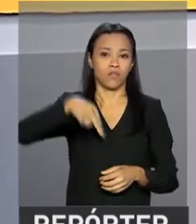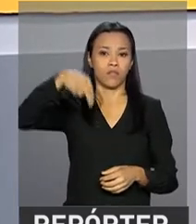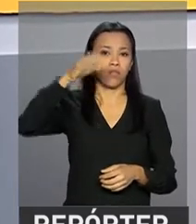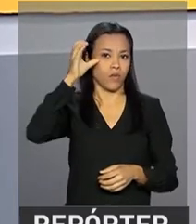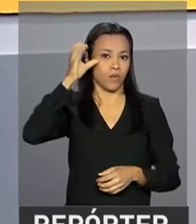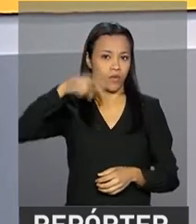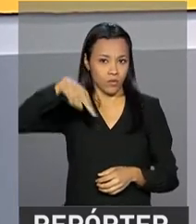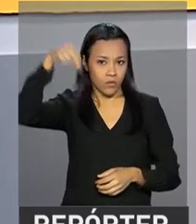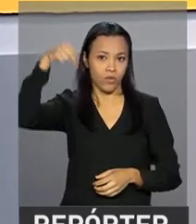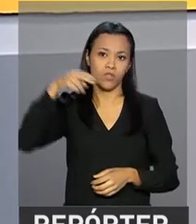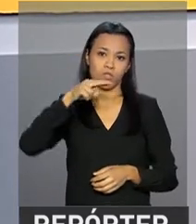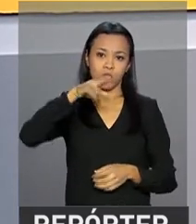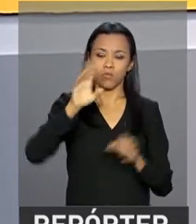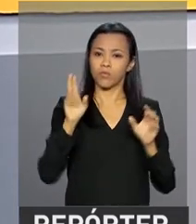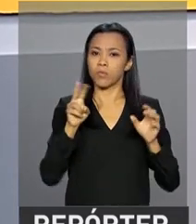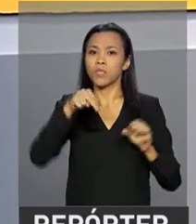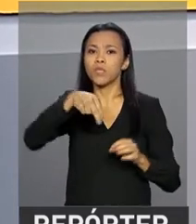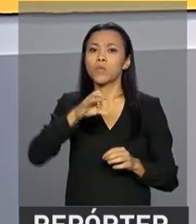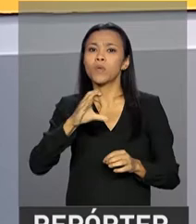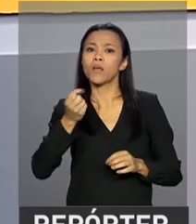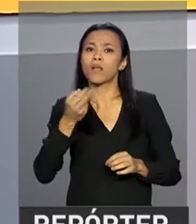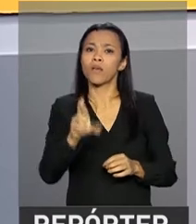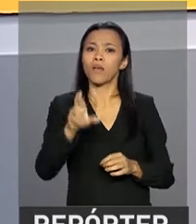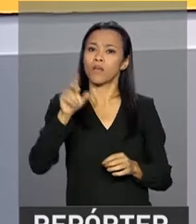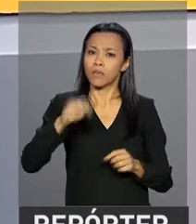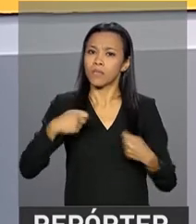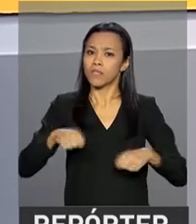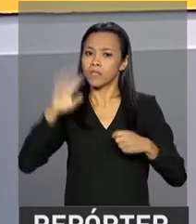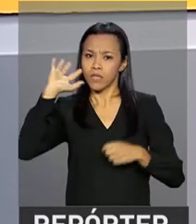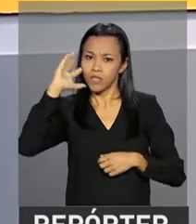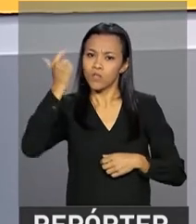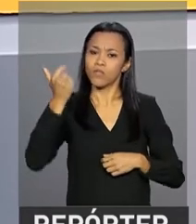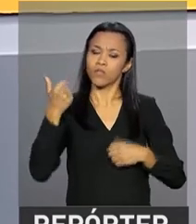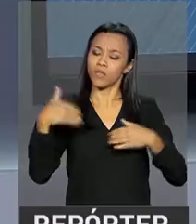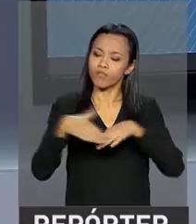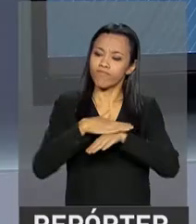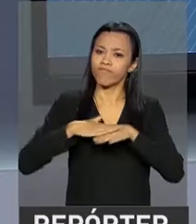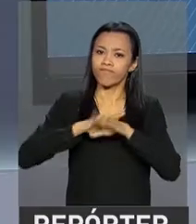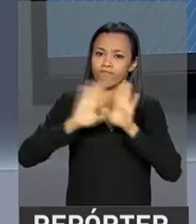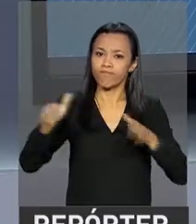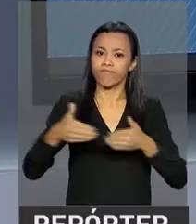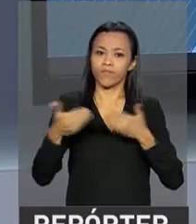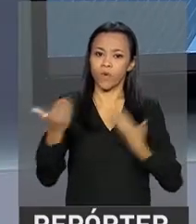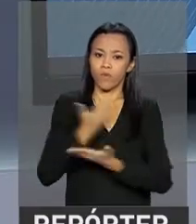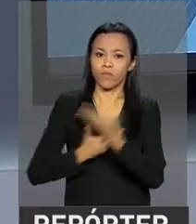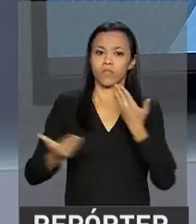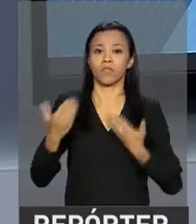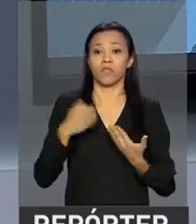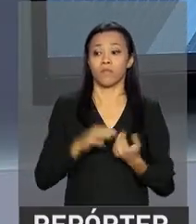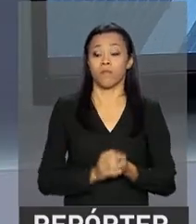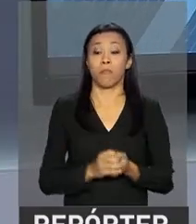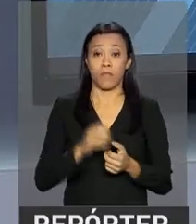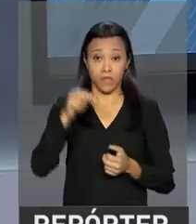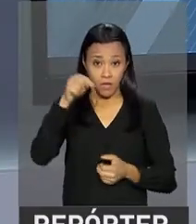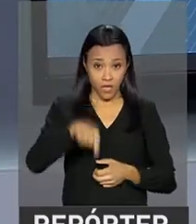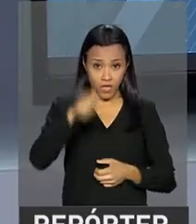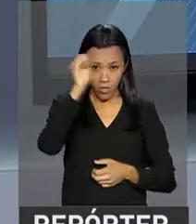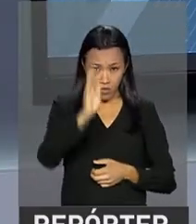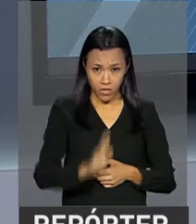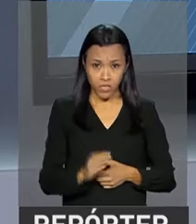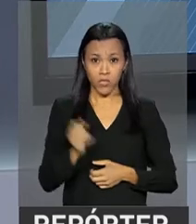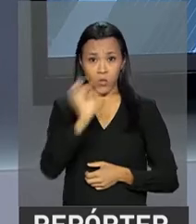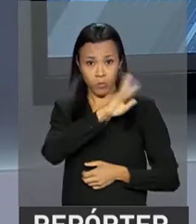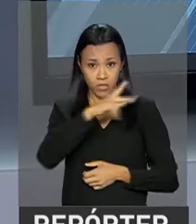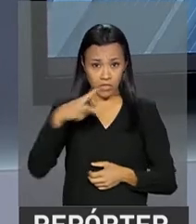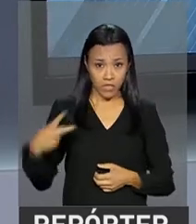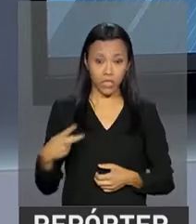deve ser apenas solucionada por intermédio de meios pacíficos. E aqui no Brasil, o presidente em exercício, Rodrigo